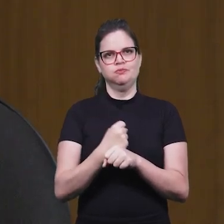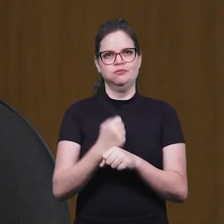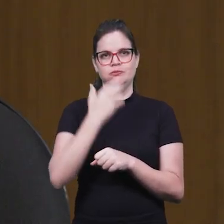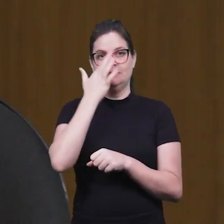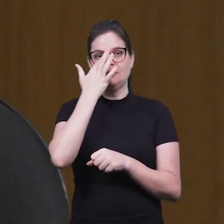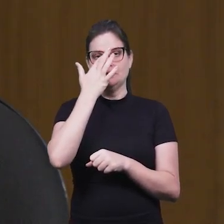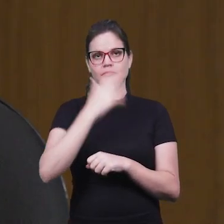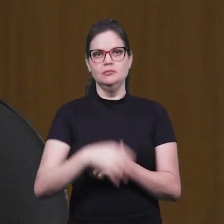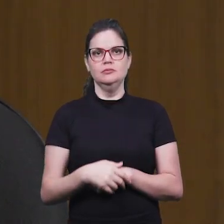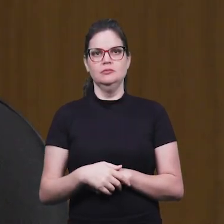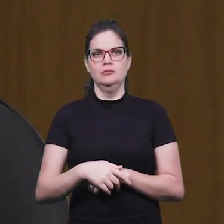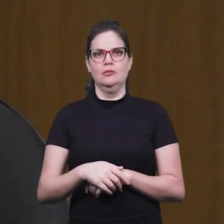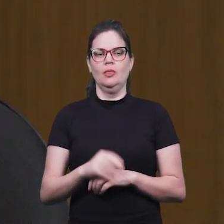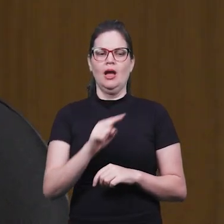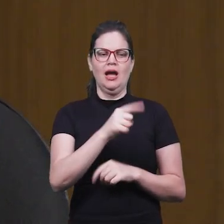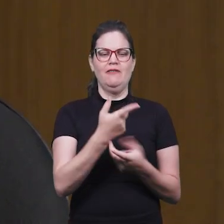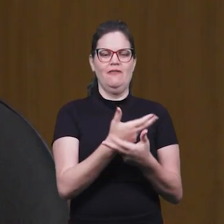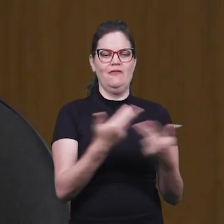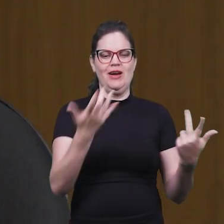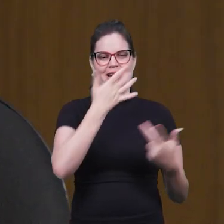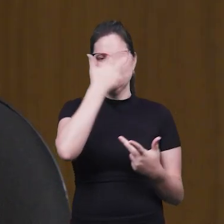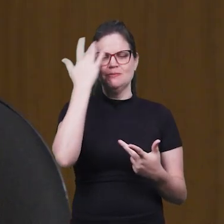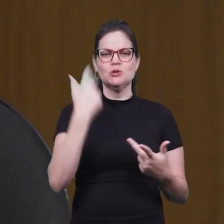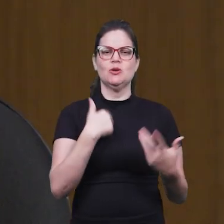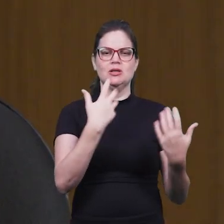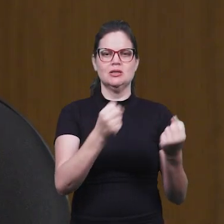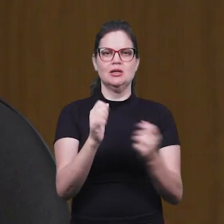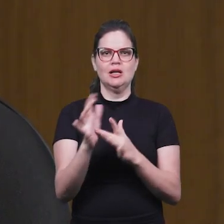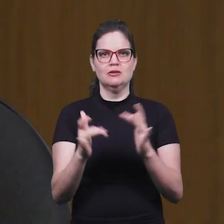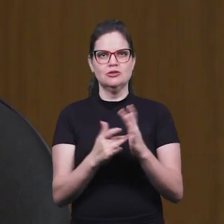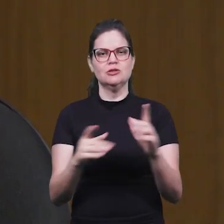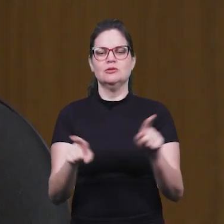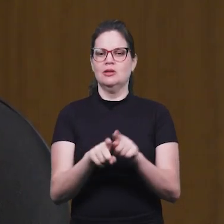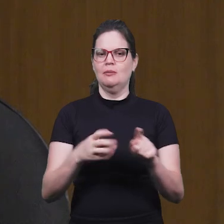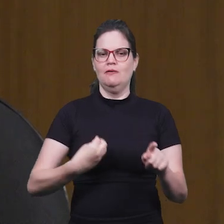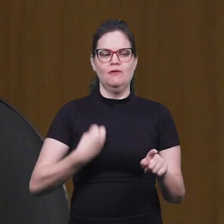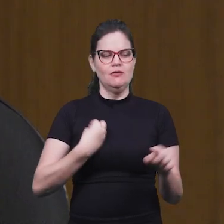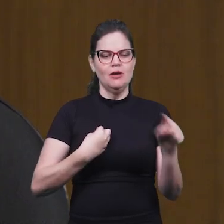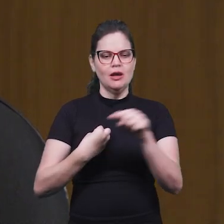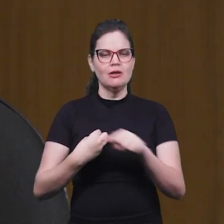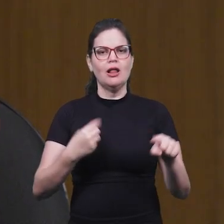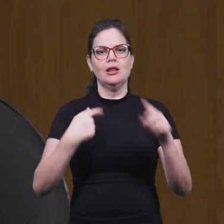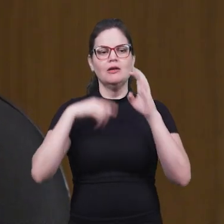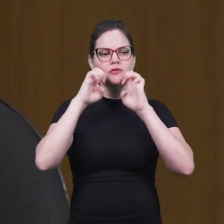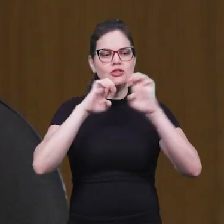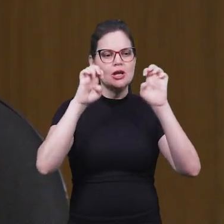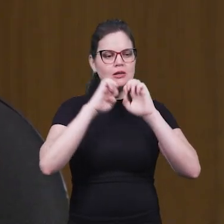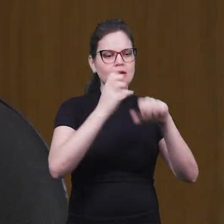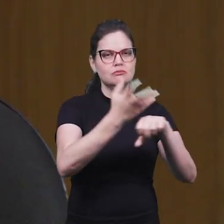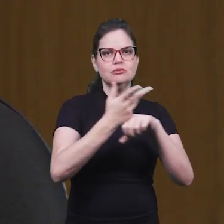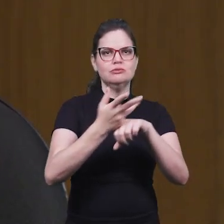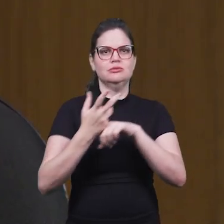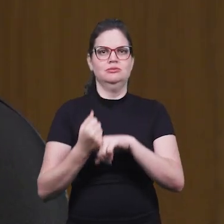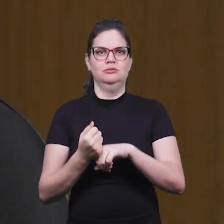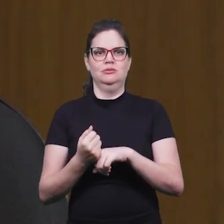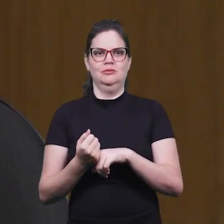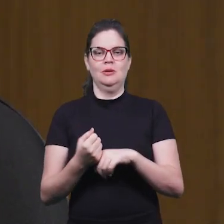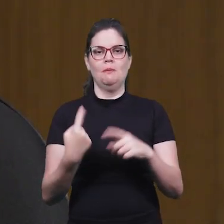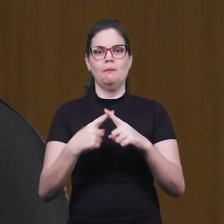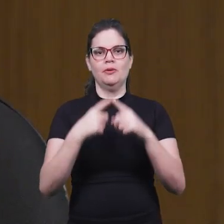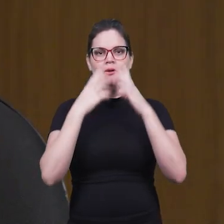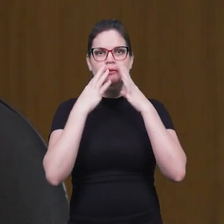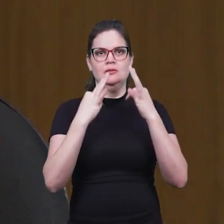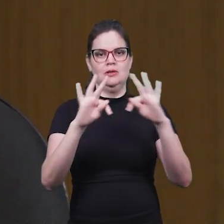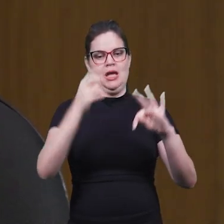escrivã se converteu, outras pessoas de convivência minha foram se convertendo pelo testemunho, porque eu não sou